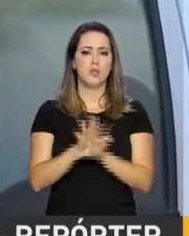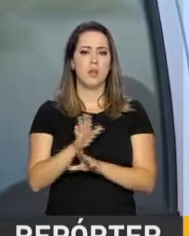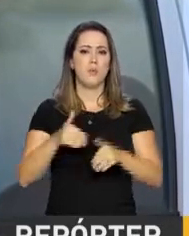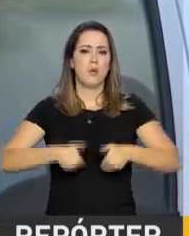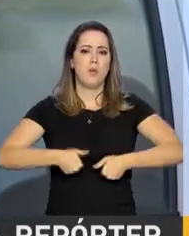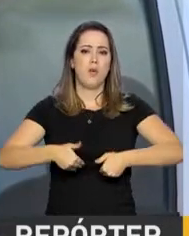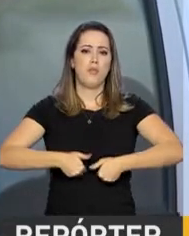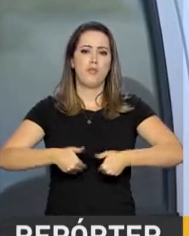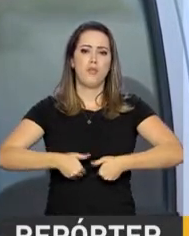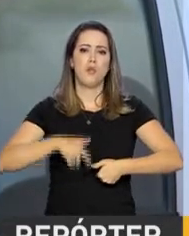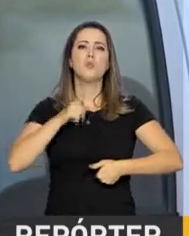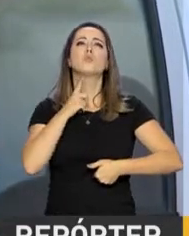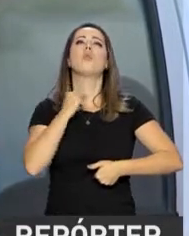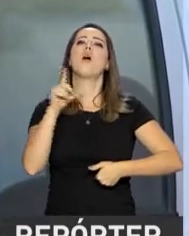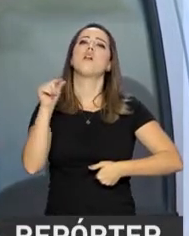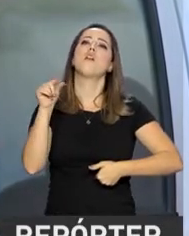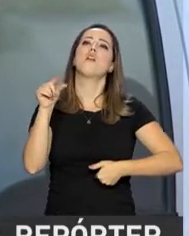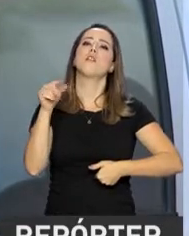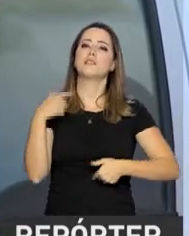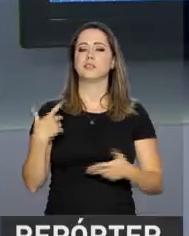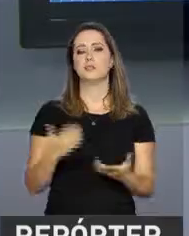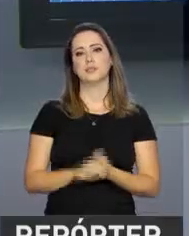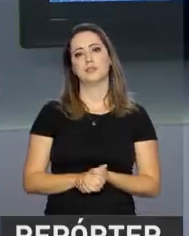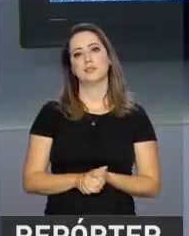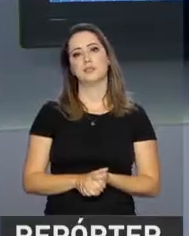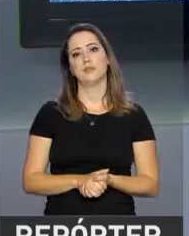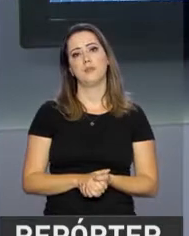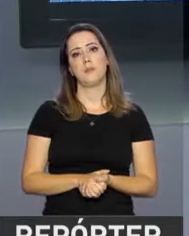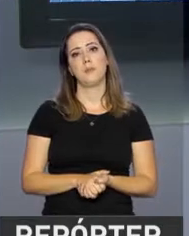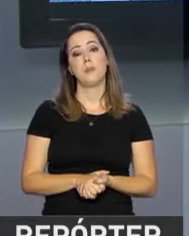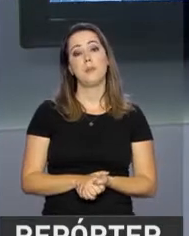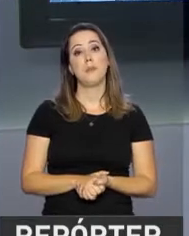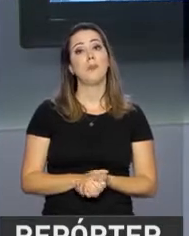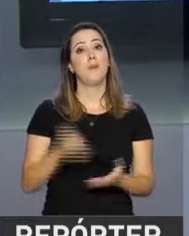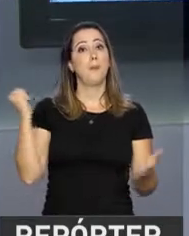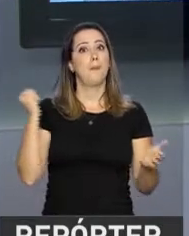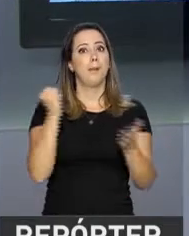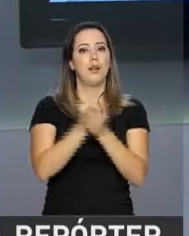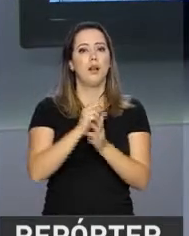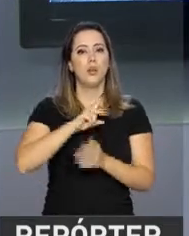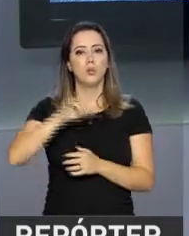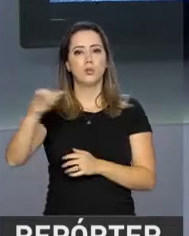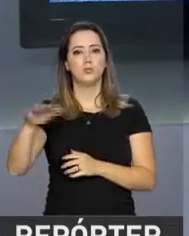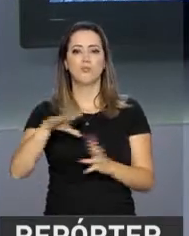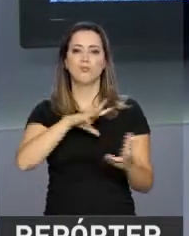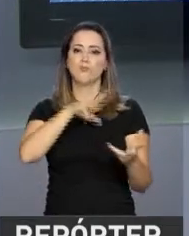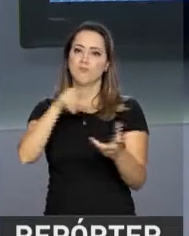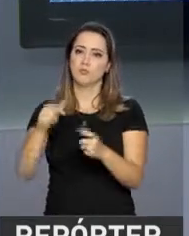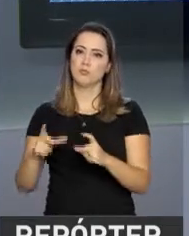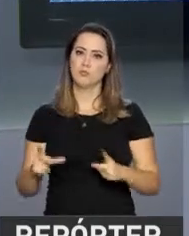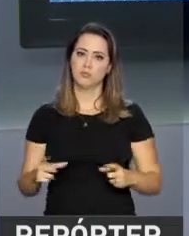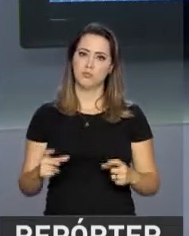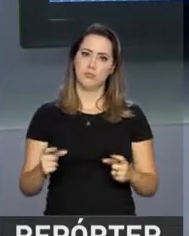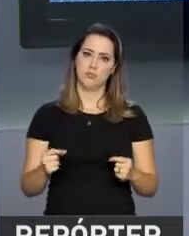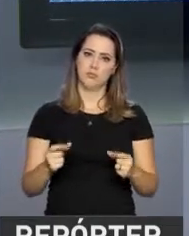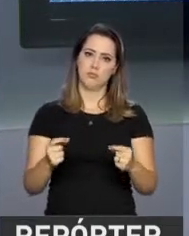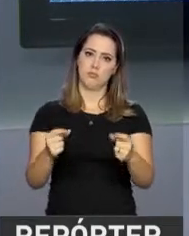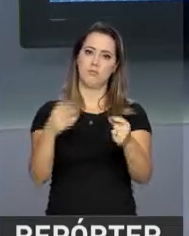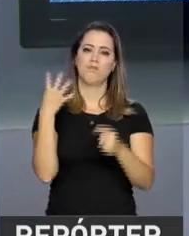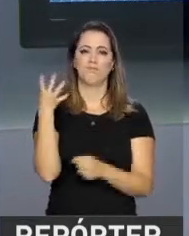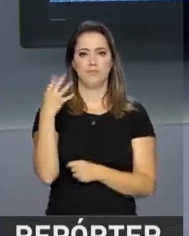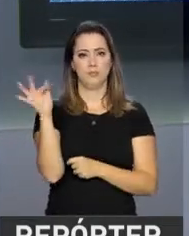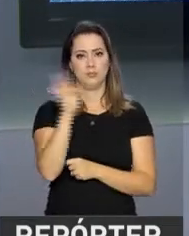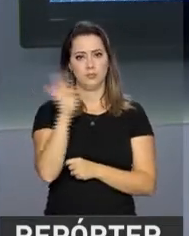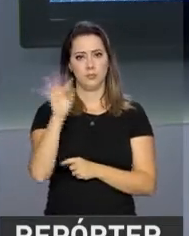fome com a seda miséria da nossa região para marcar o dia mundial do câncer que é celebrado em 4 de fevereiro